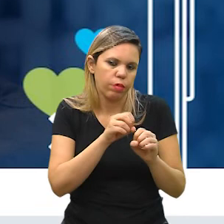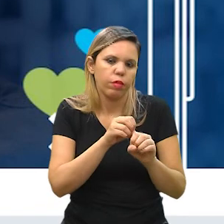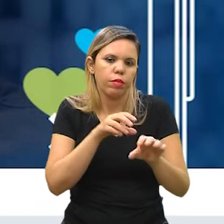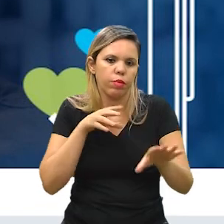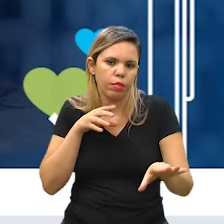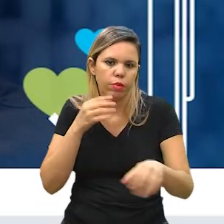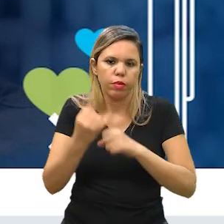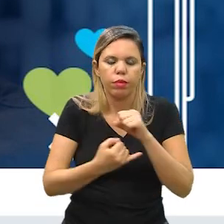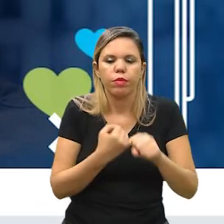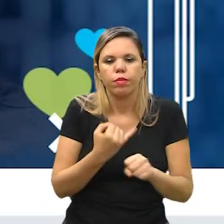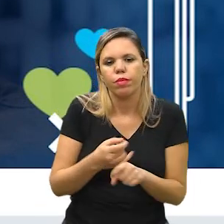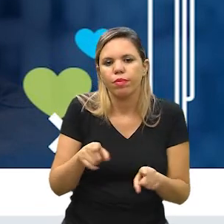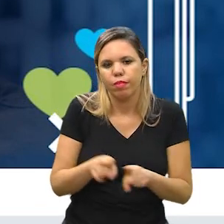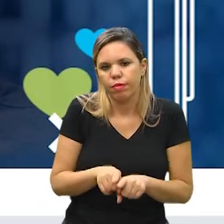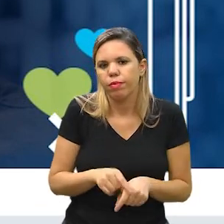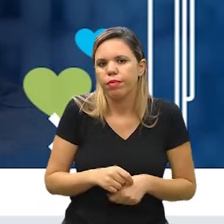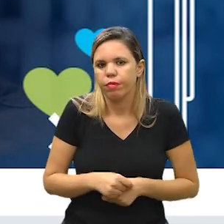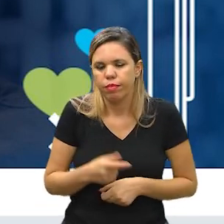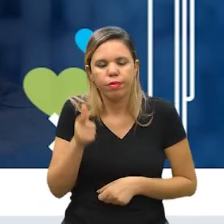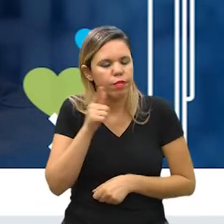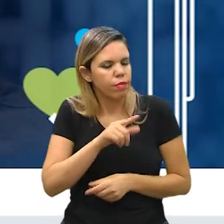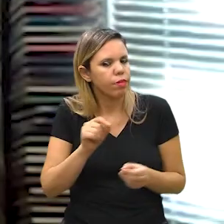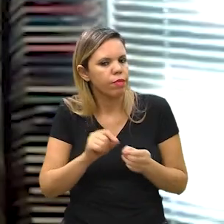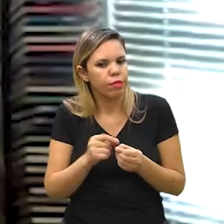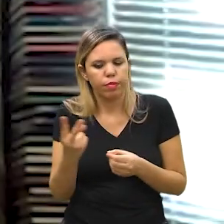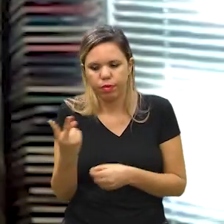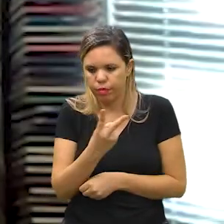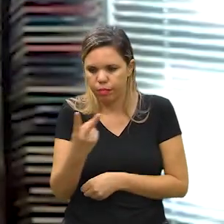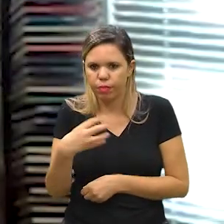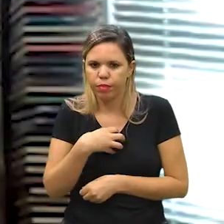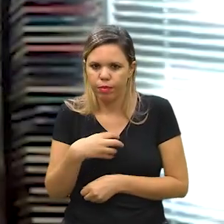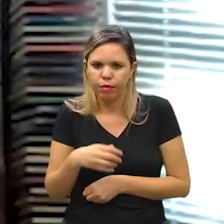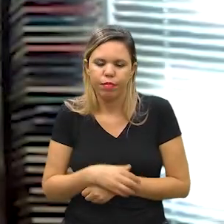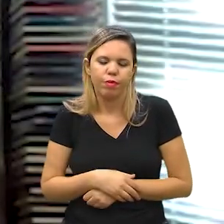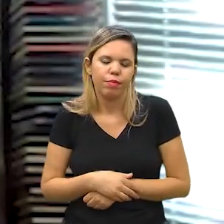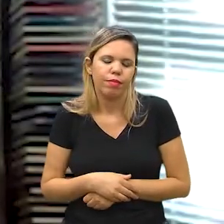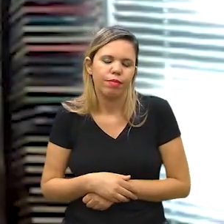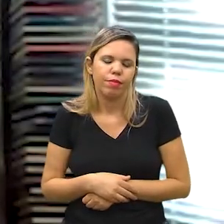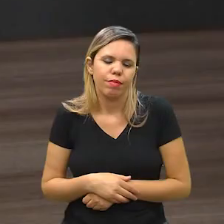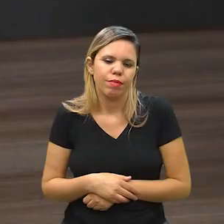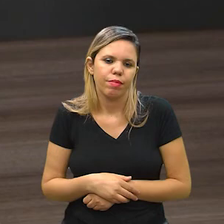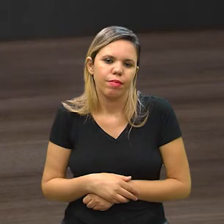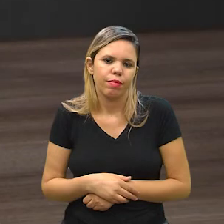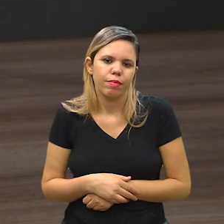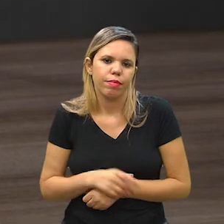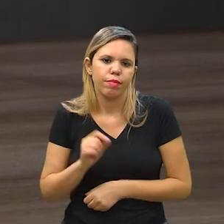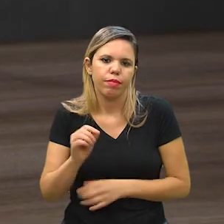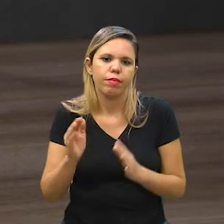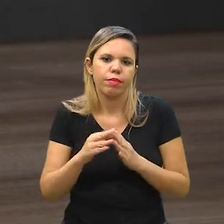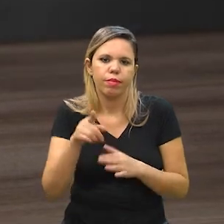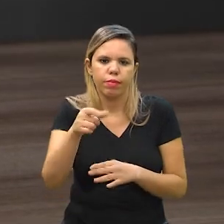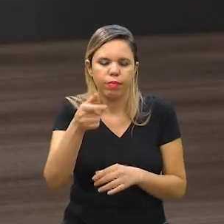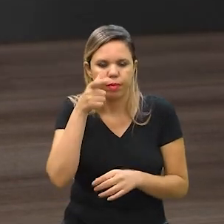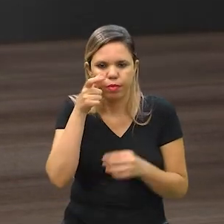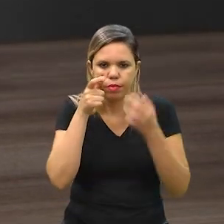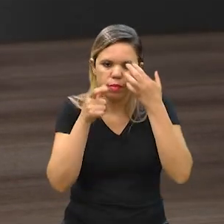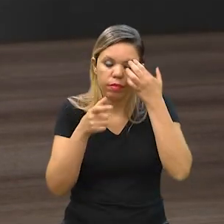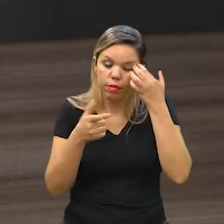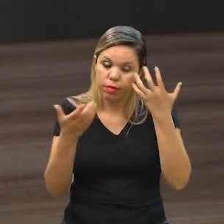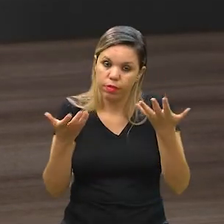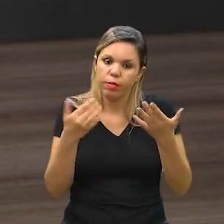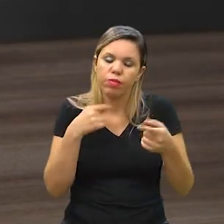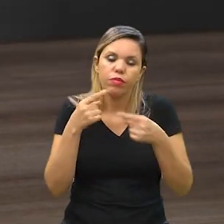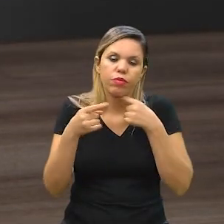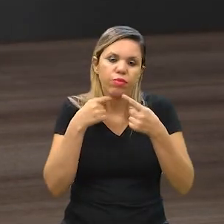distância, através do online. Nós conseguimos fazer das duas maneiras hoje. Então, quem está em casa nos assistindo